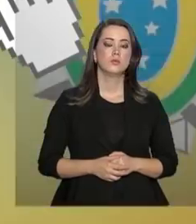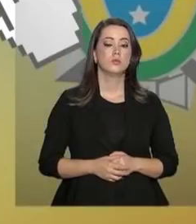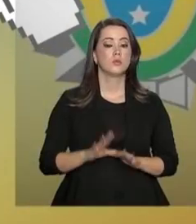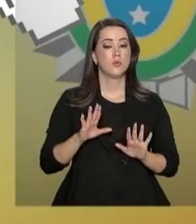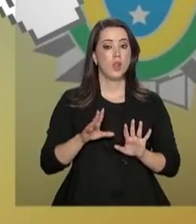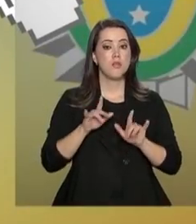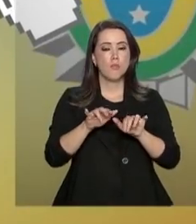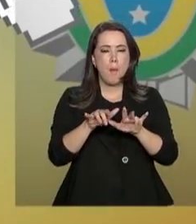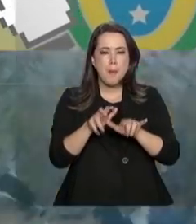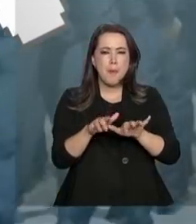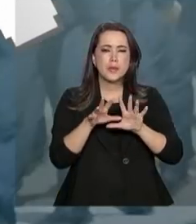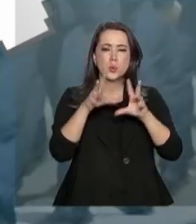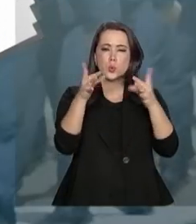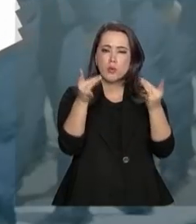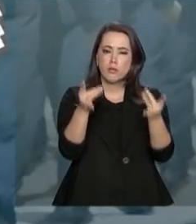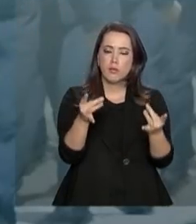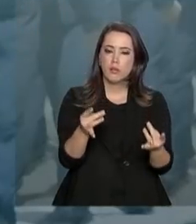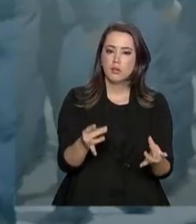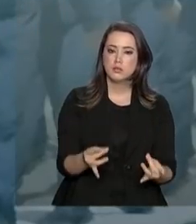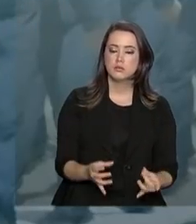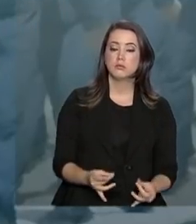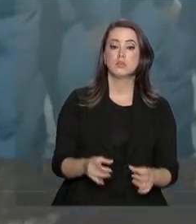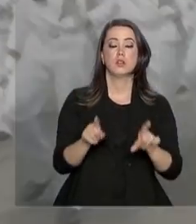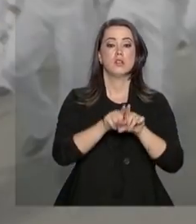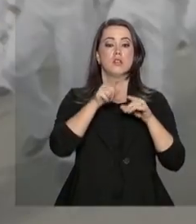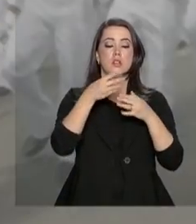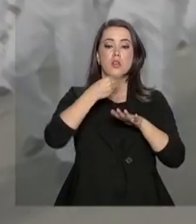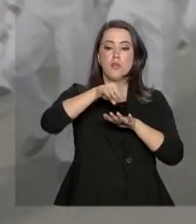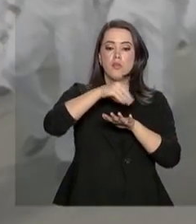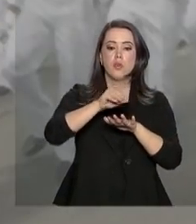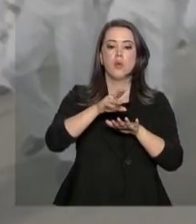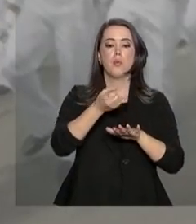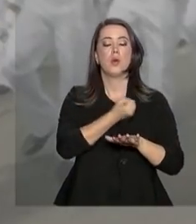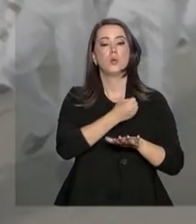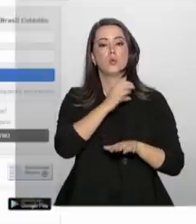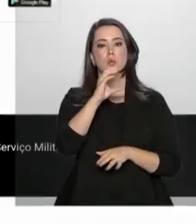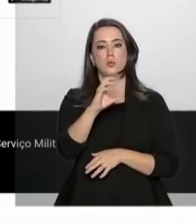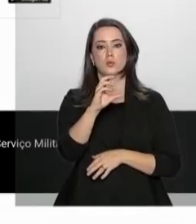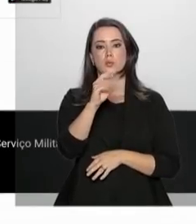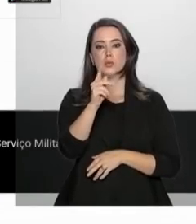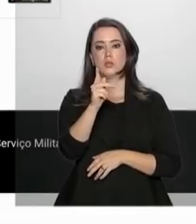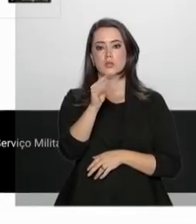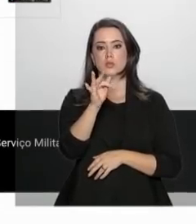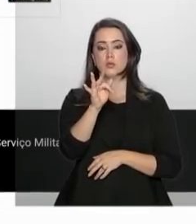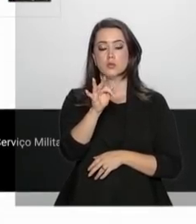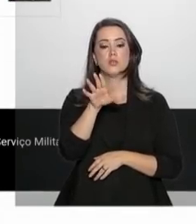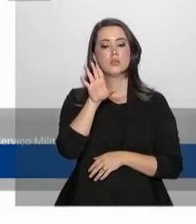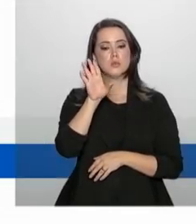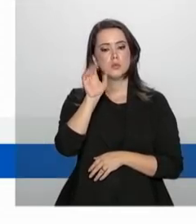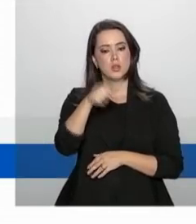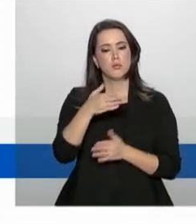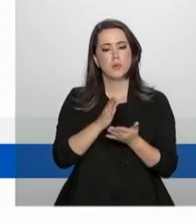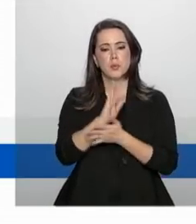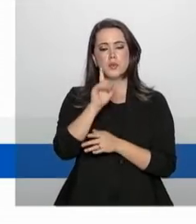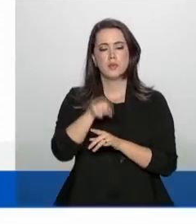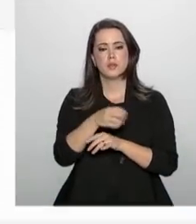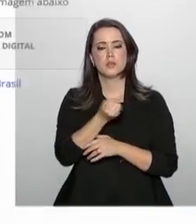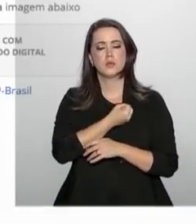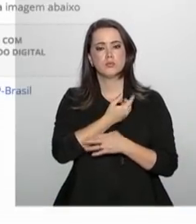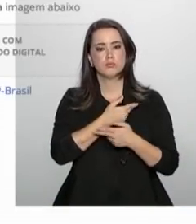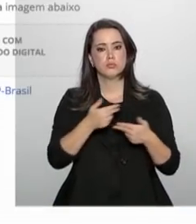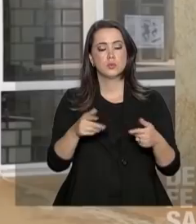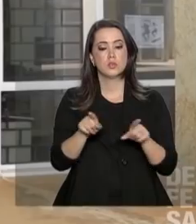preencher o formulário de alistamento militar e informar o número do CPF para validação dos seus dados